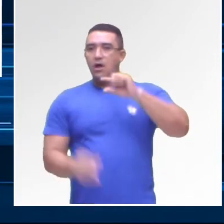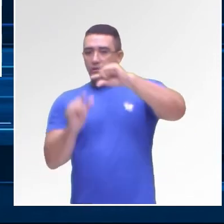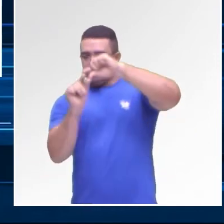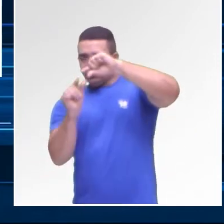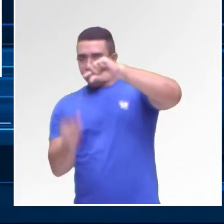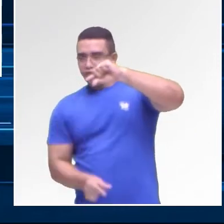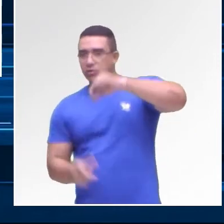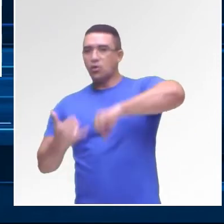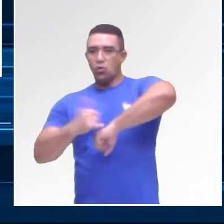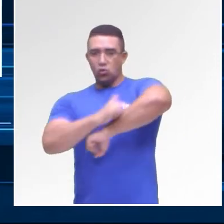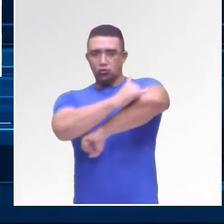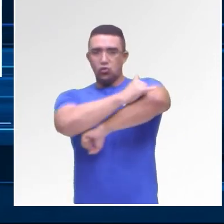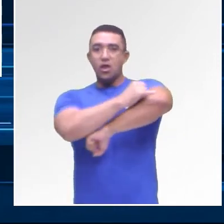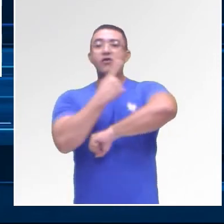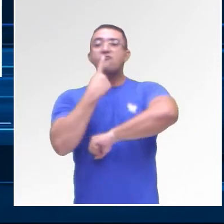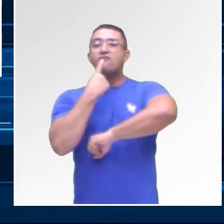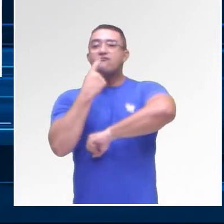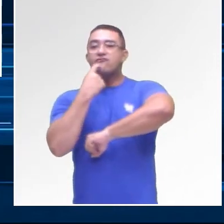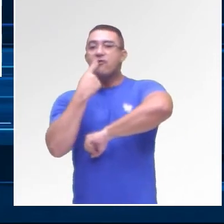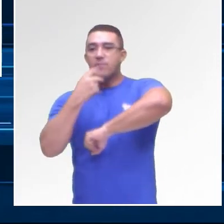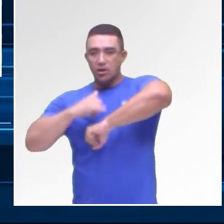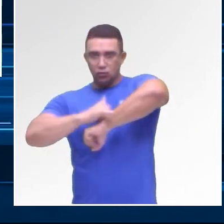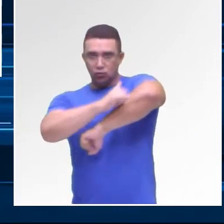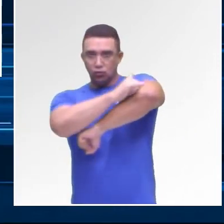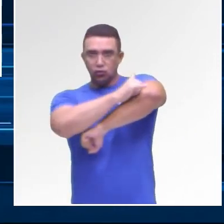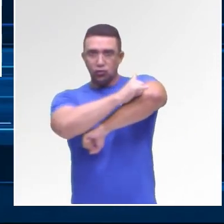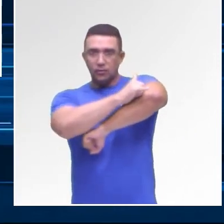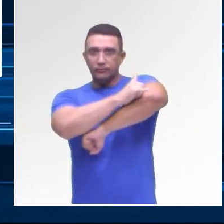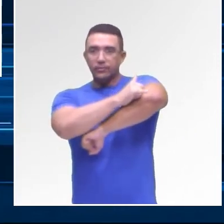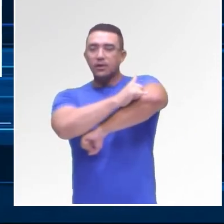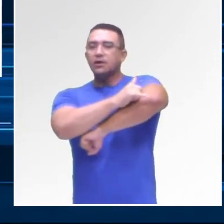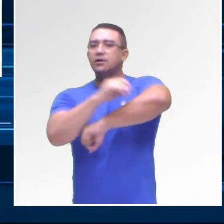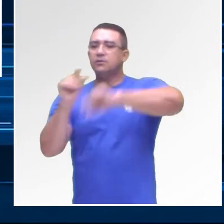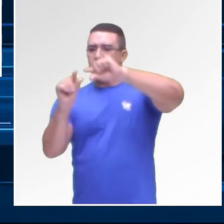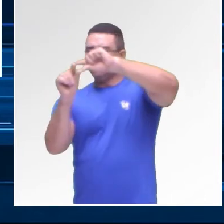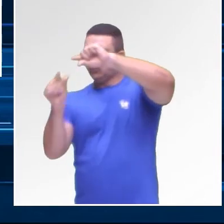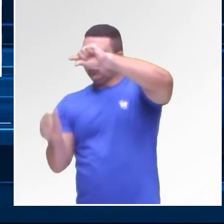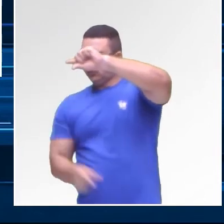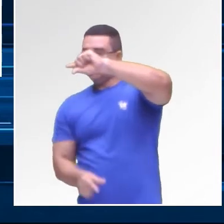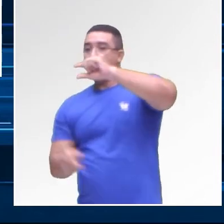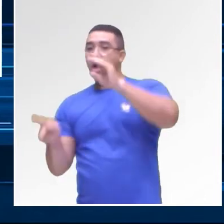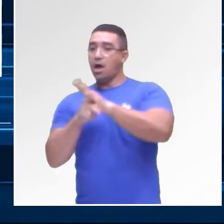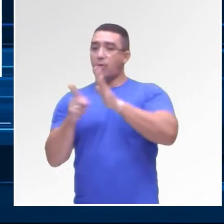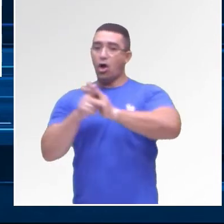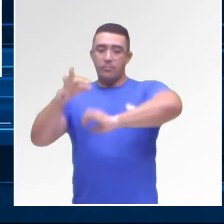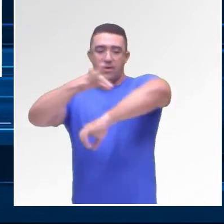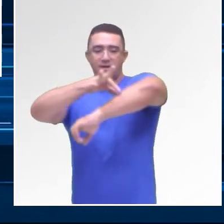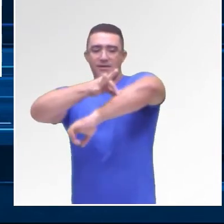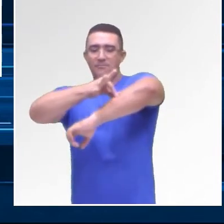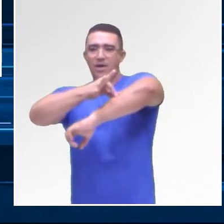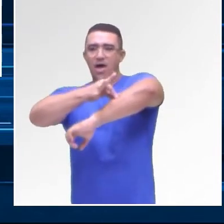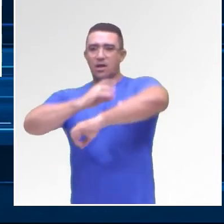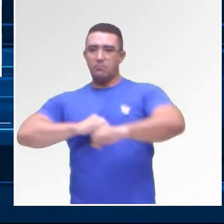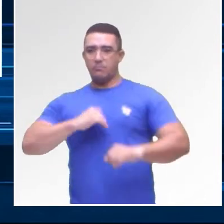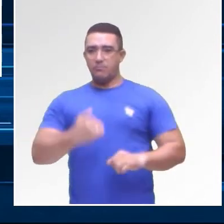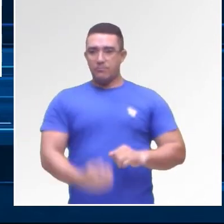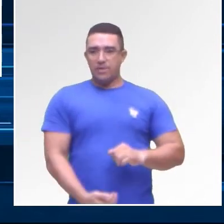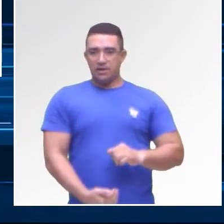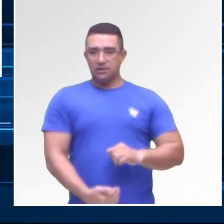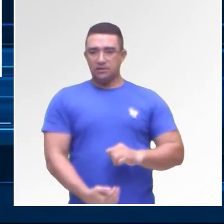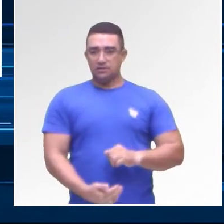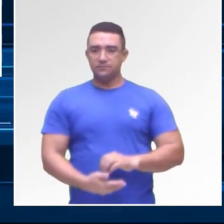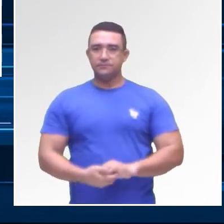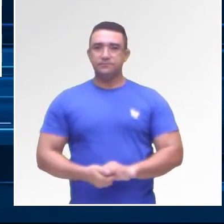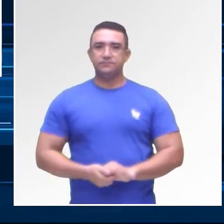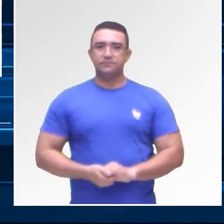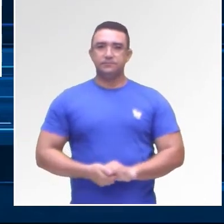visceral, que está em vermelho. E nós temos a gordura subcutânea, que é essa que vocês estão vendo aqui do lado